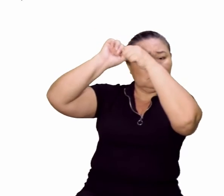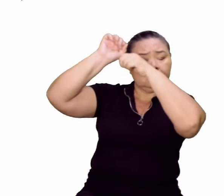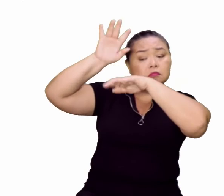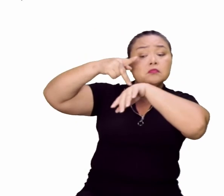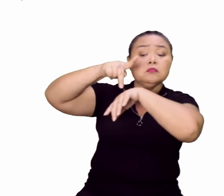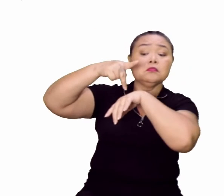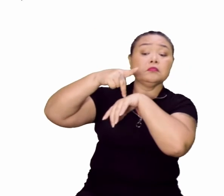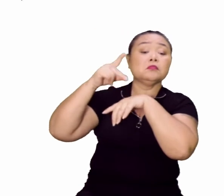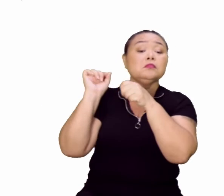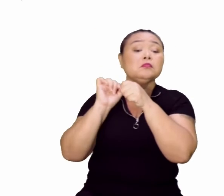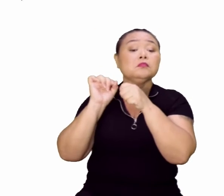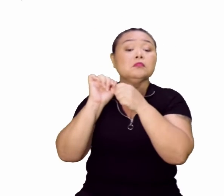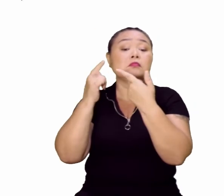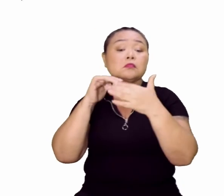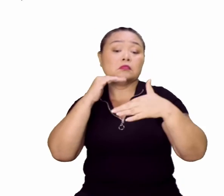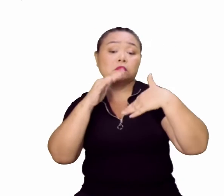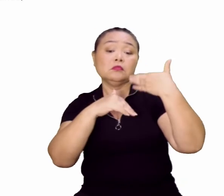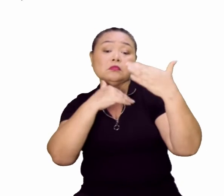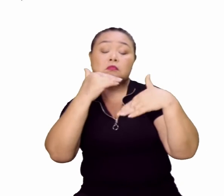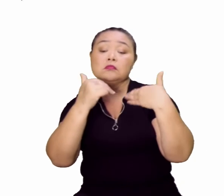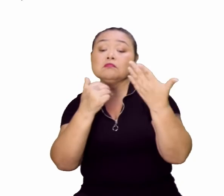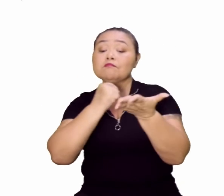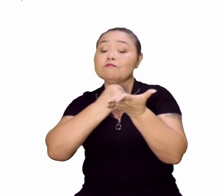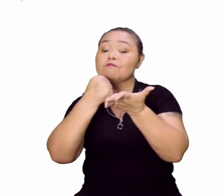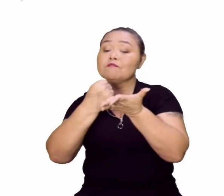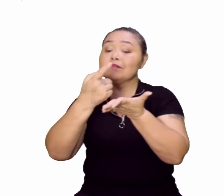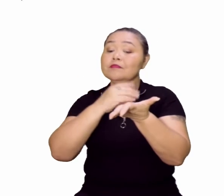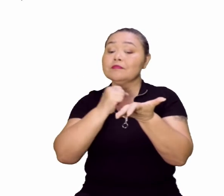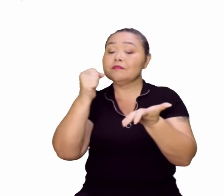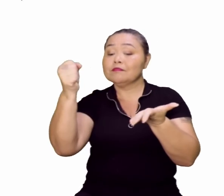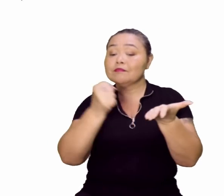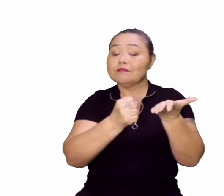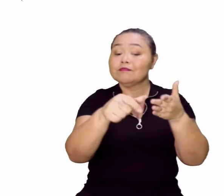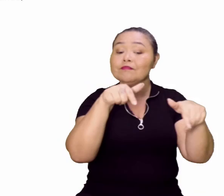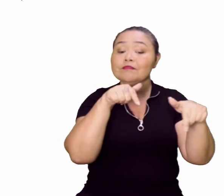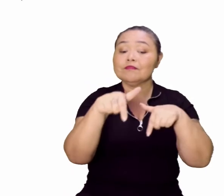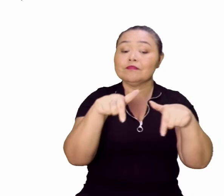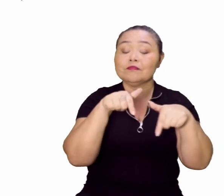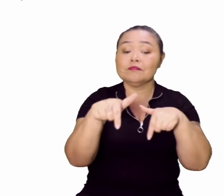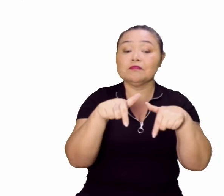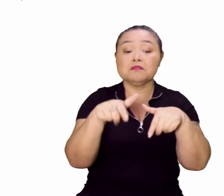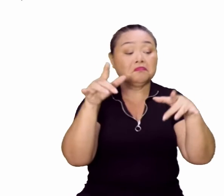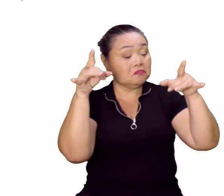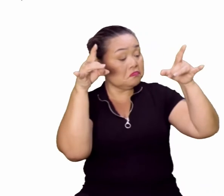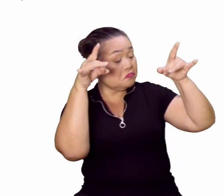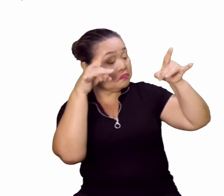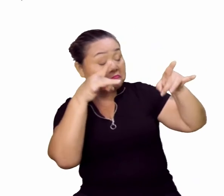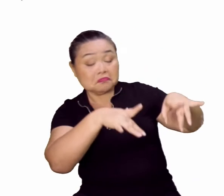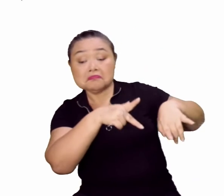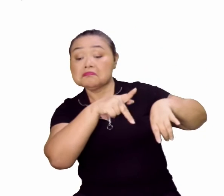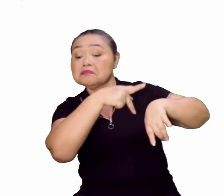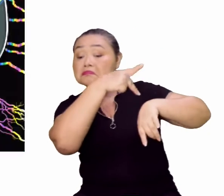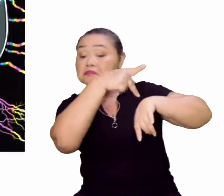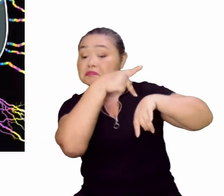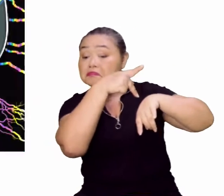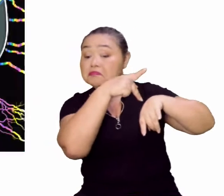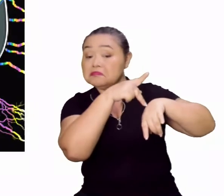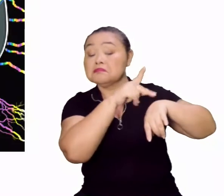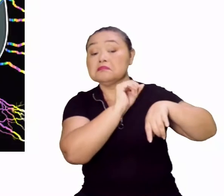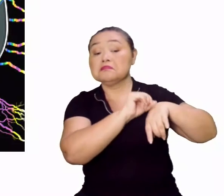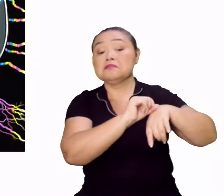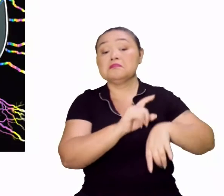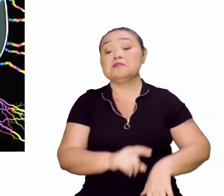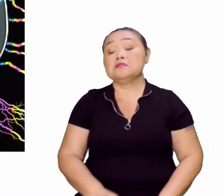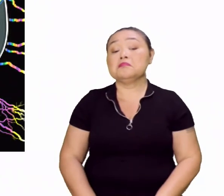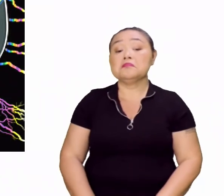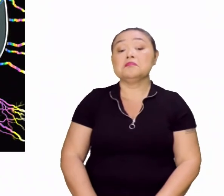muitos países desenvolvidos contratam essas pessoas para trabalhar, deixando mão de obra